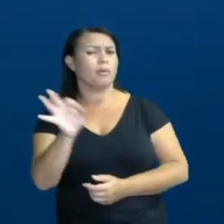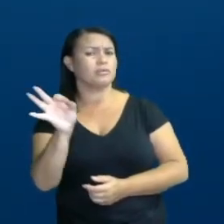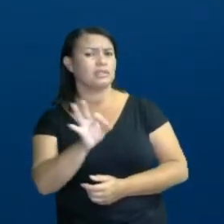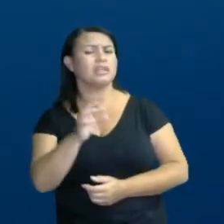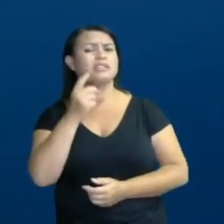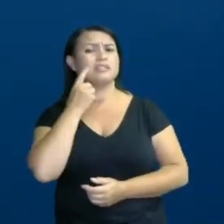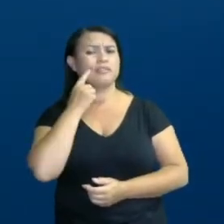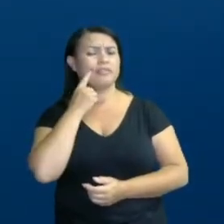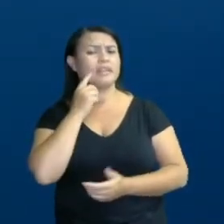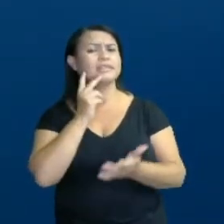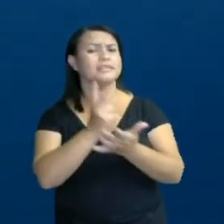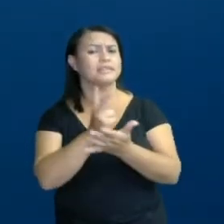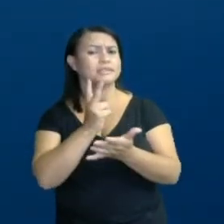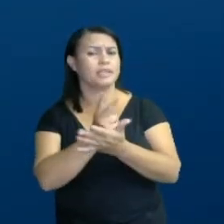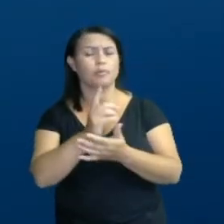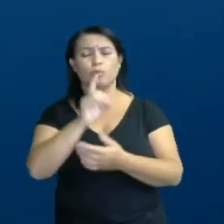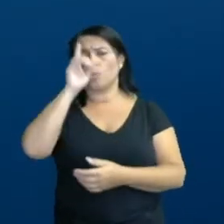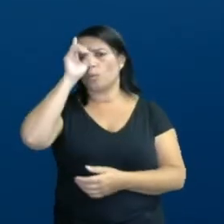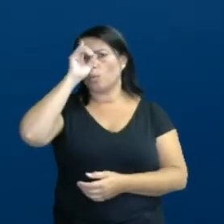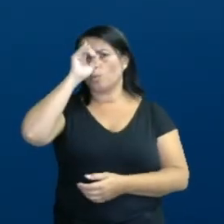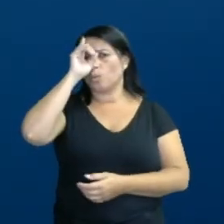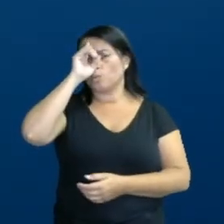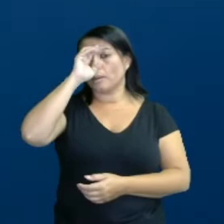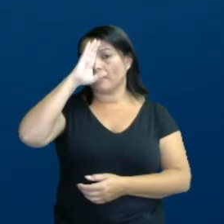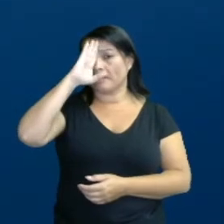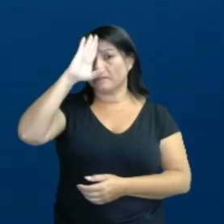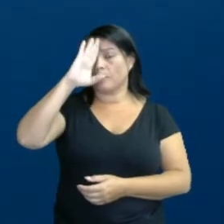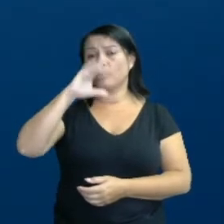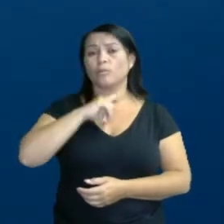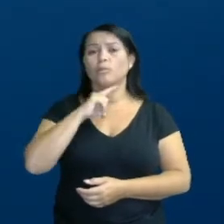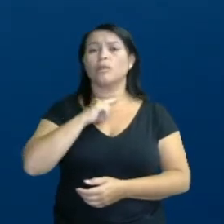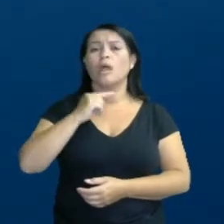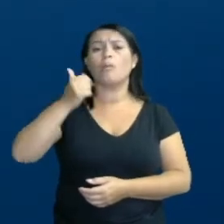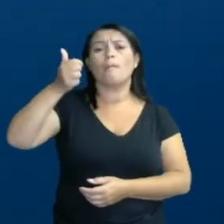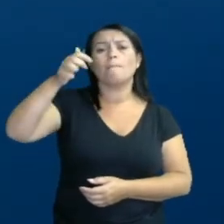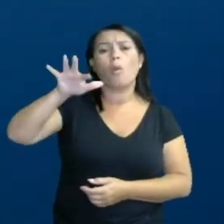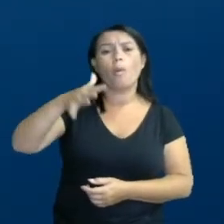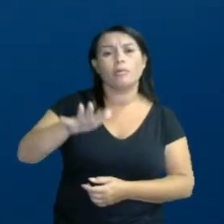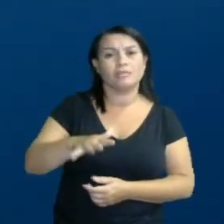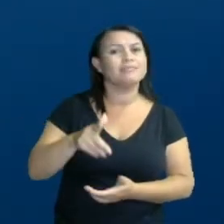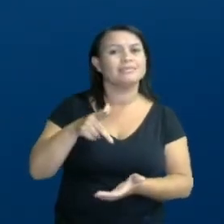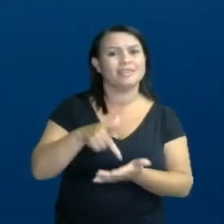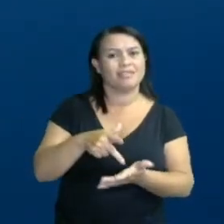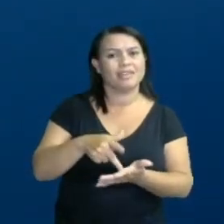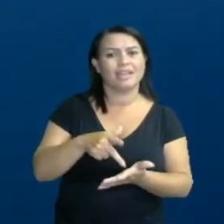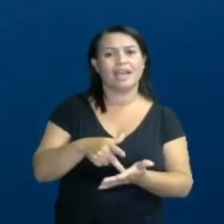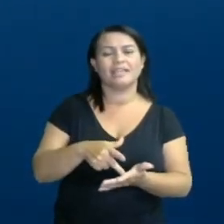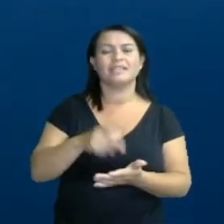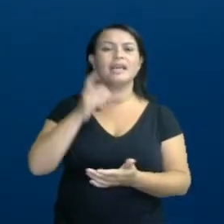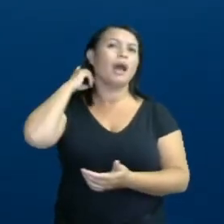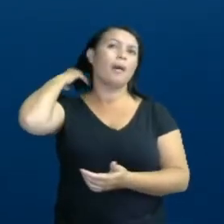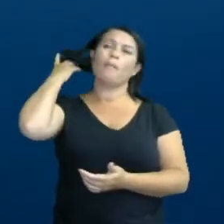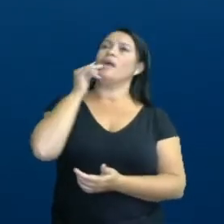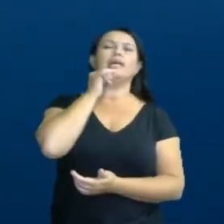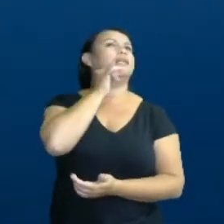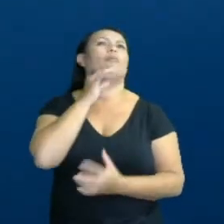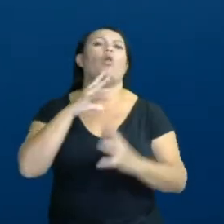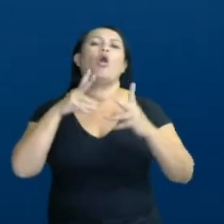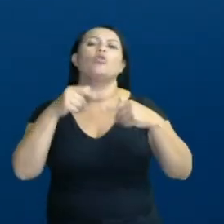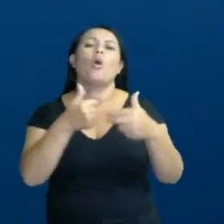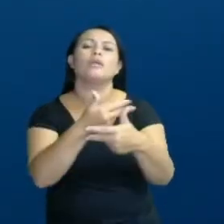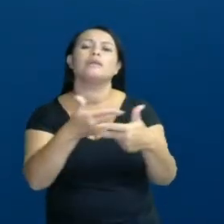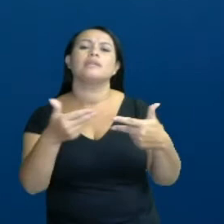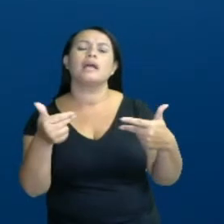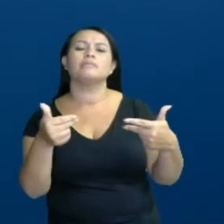vê muito no nosso dia a dia, principalmente quando tem uma promoção, não é verdade? Tem uma promoção, todas as peças